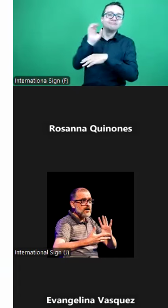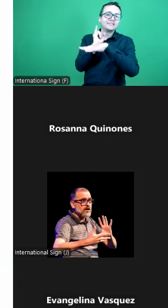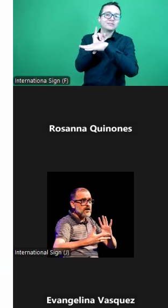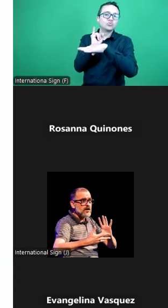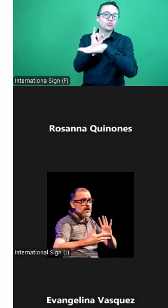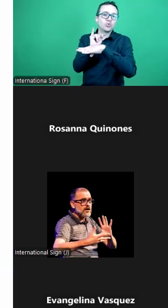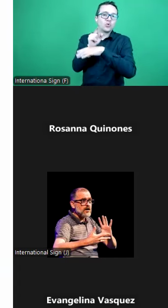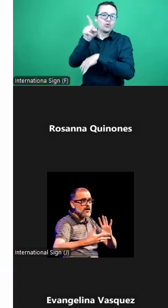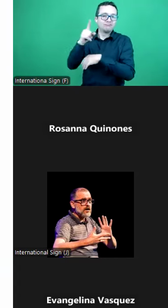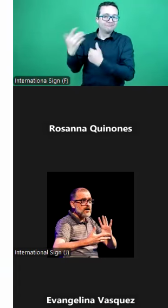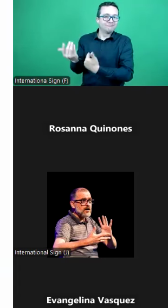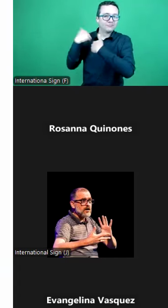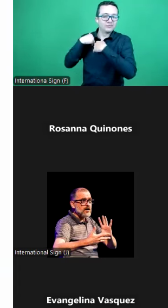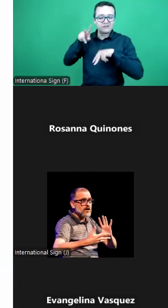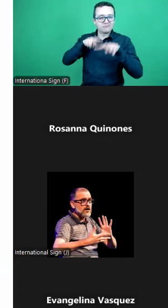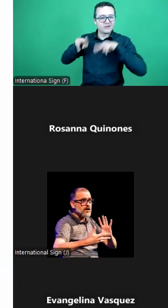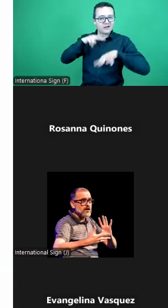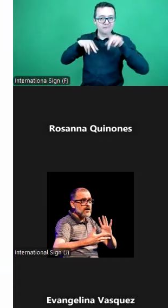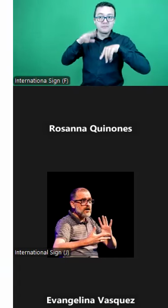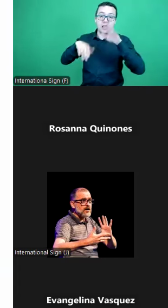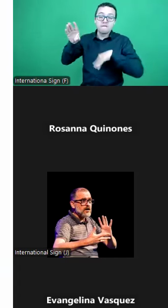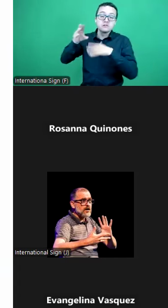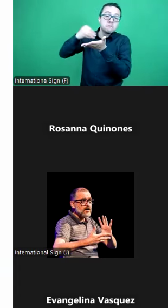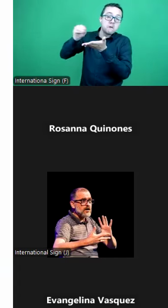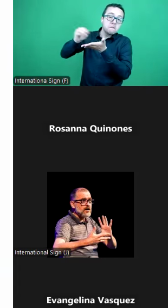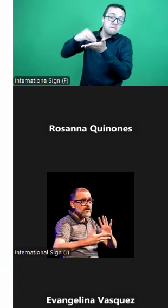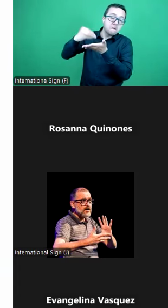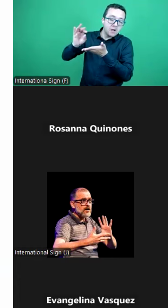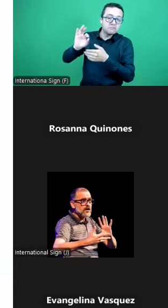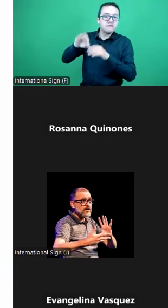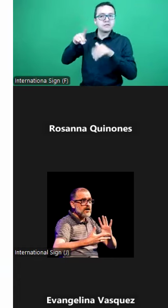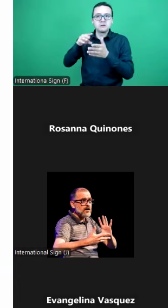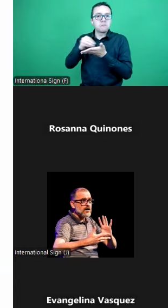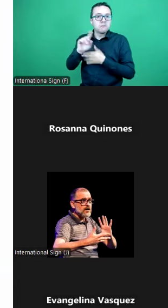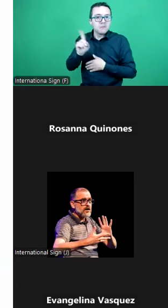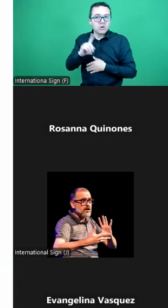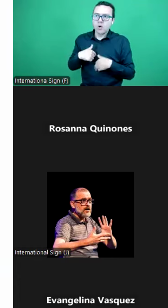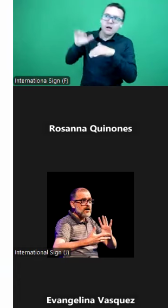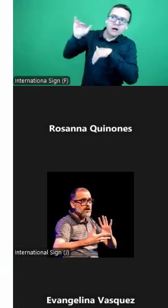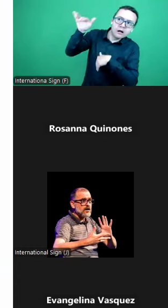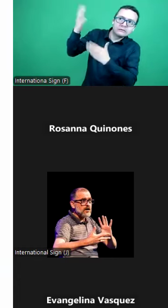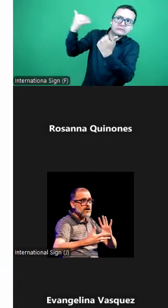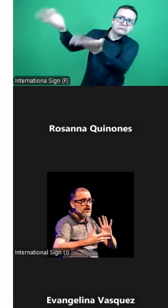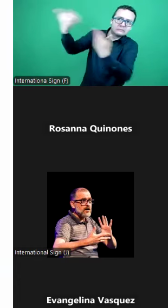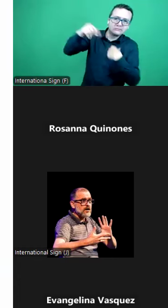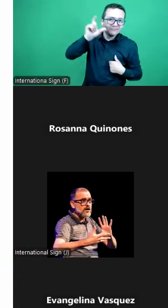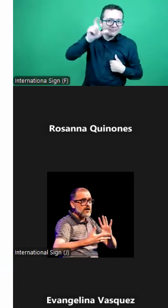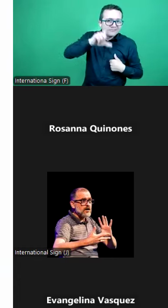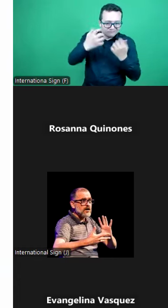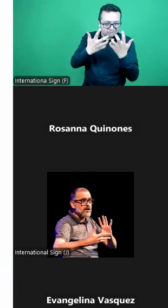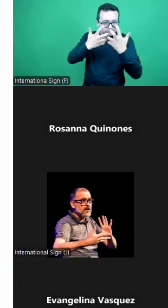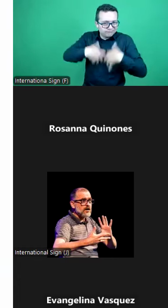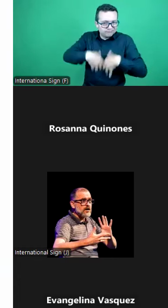de Referência. Muitas vezes não tínhamos o suprimento pelo monitoramento adequado. E outro